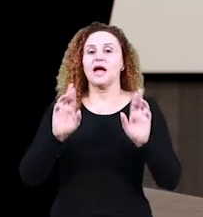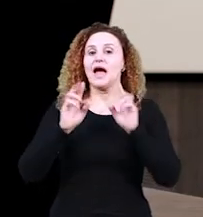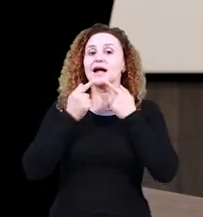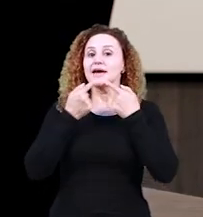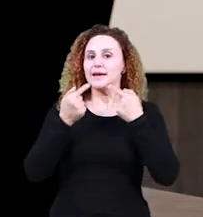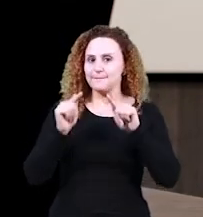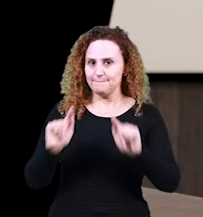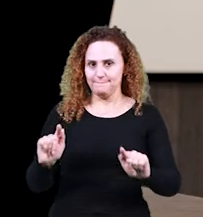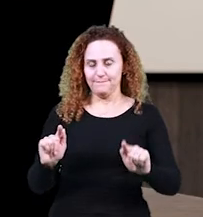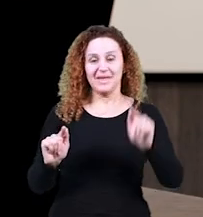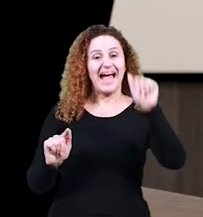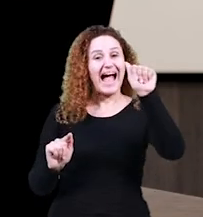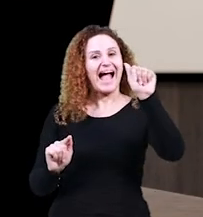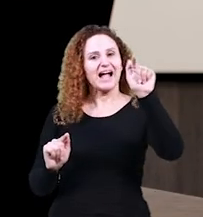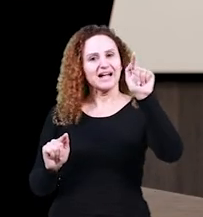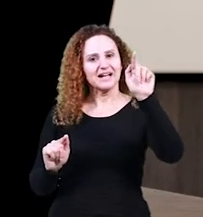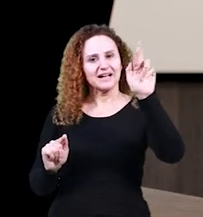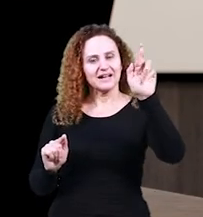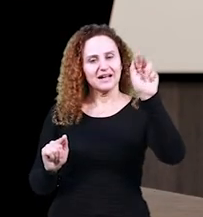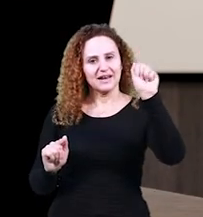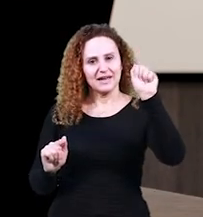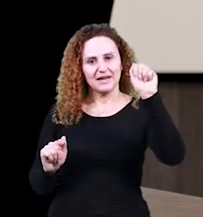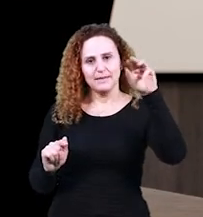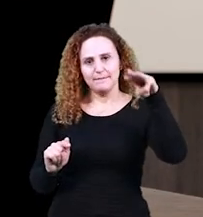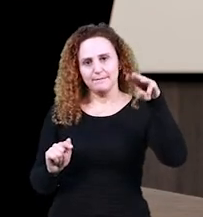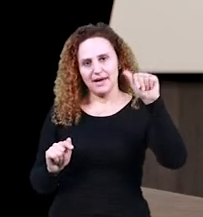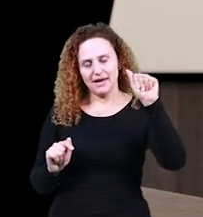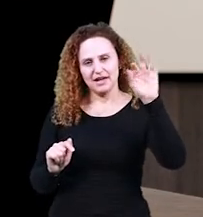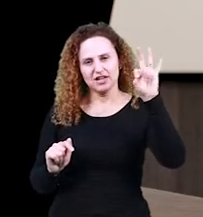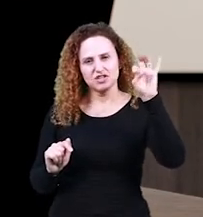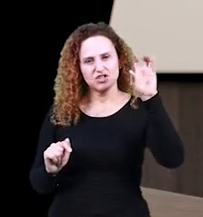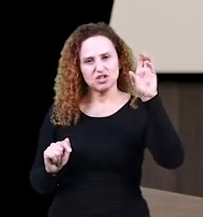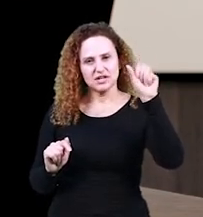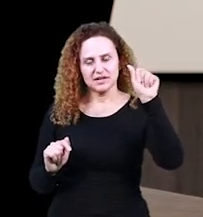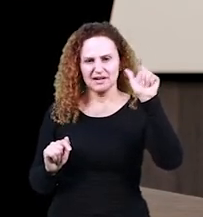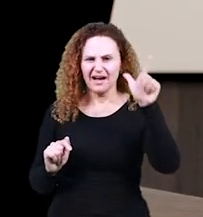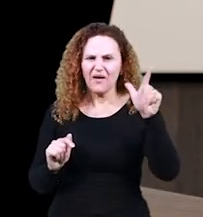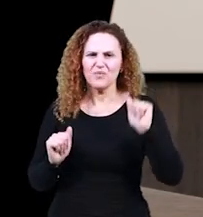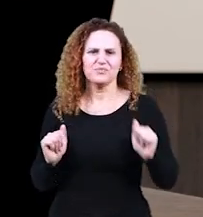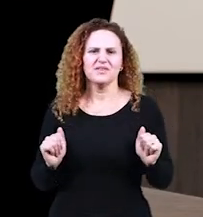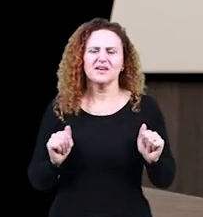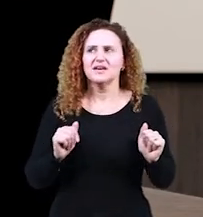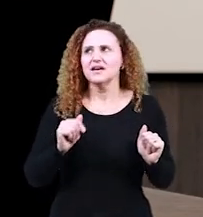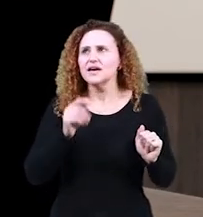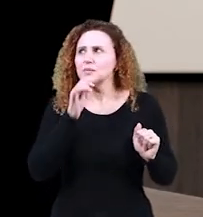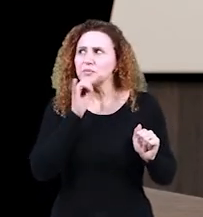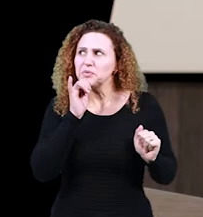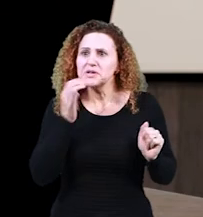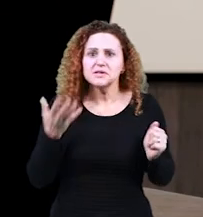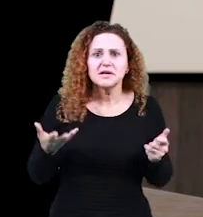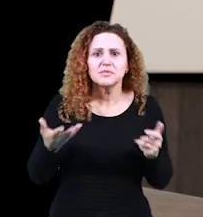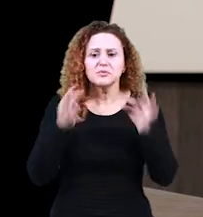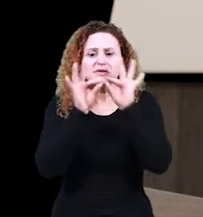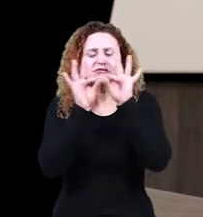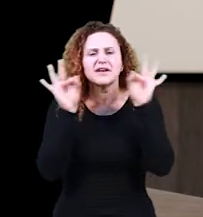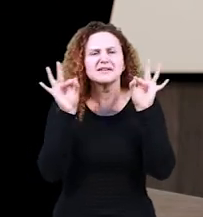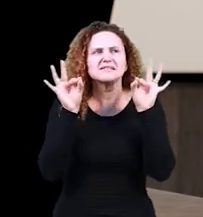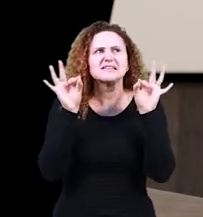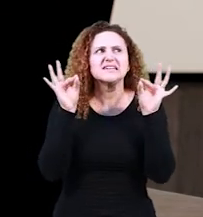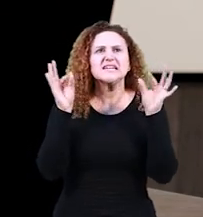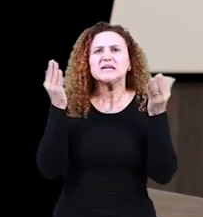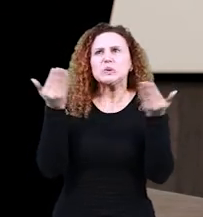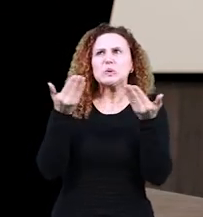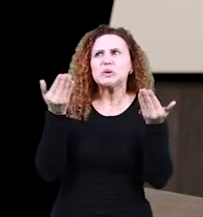mal formadas então se eu pego Está muito frio hoje e digo frio muito estar hoje e é